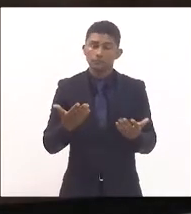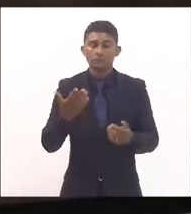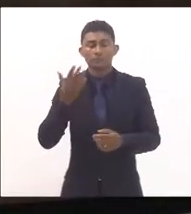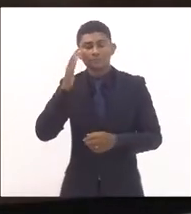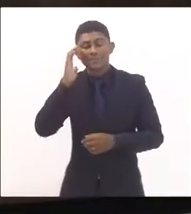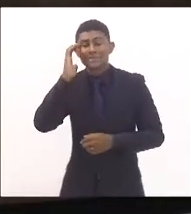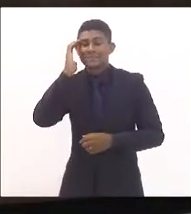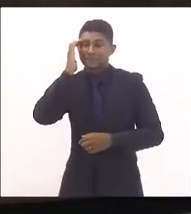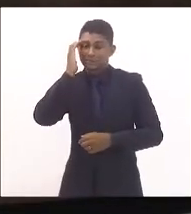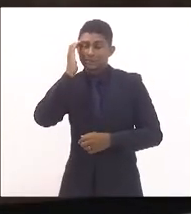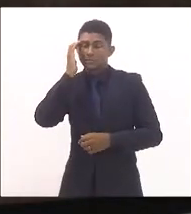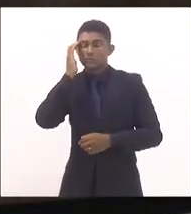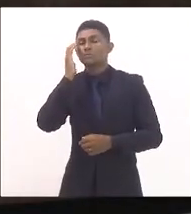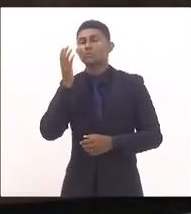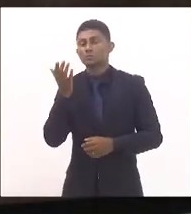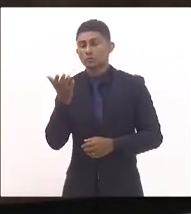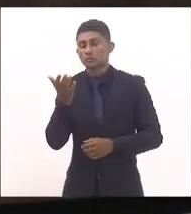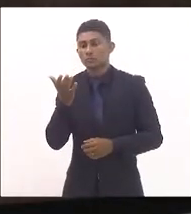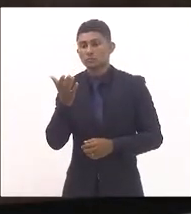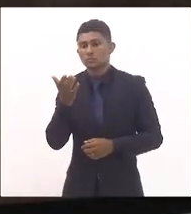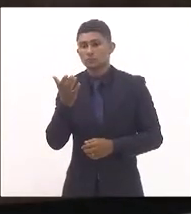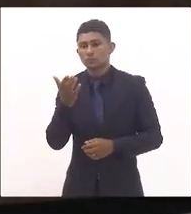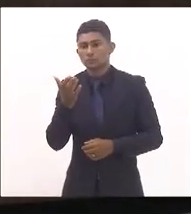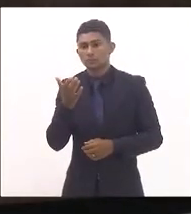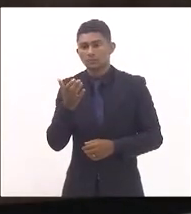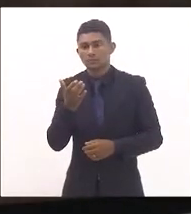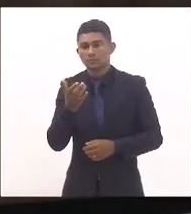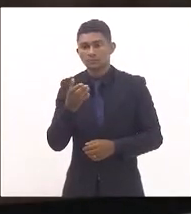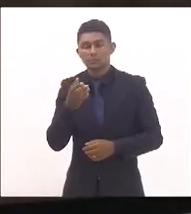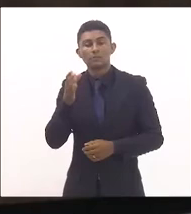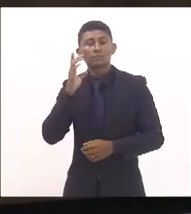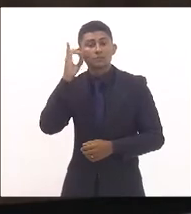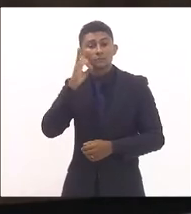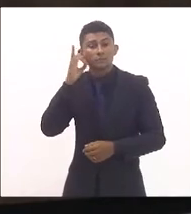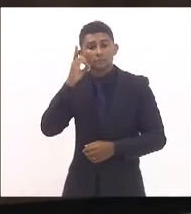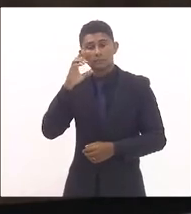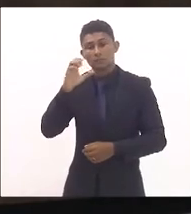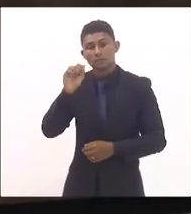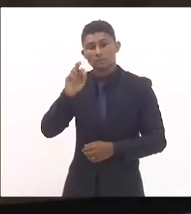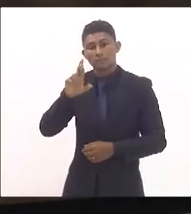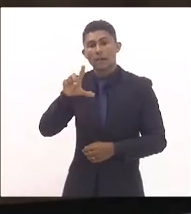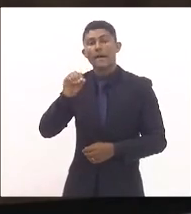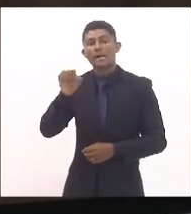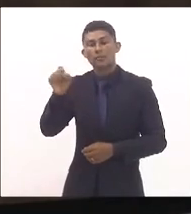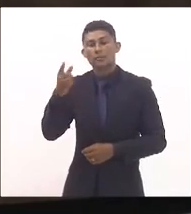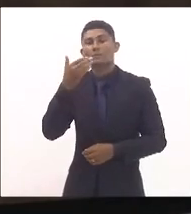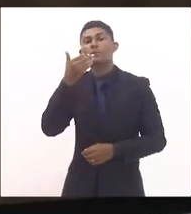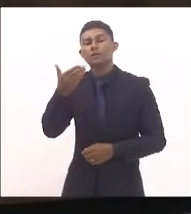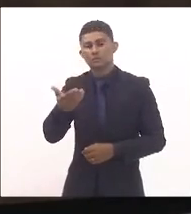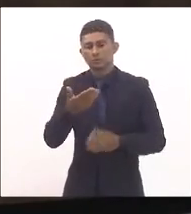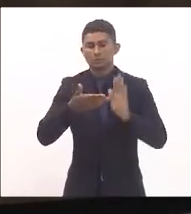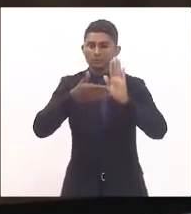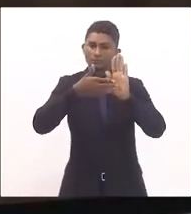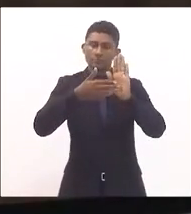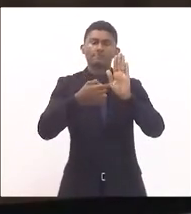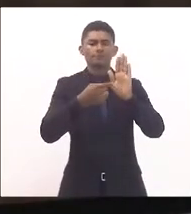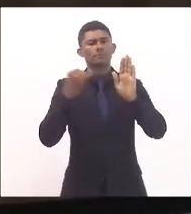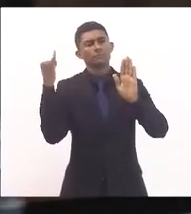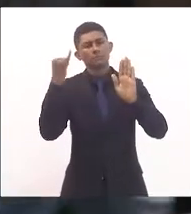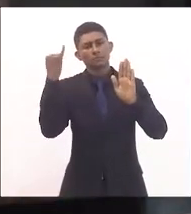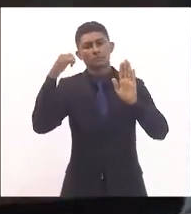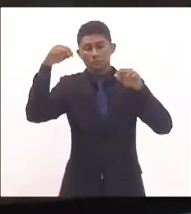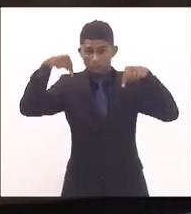entendendo a solicitação do deputado Carlos Augusto e da pauta que é importante para